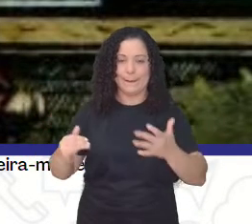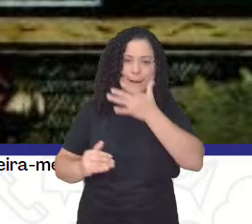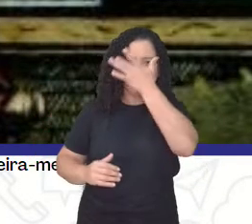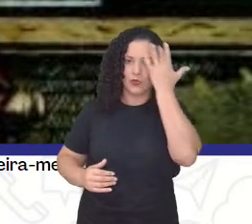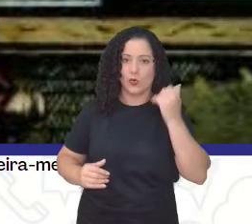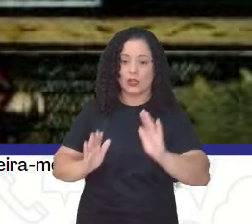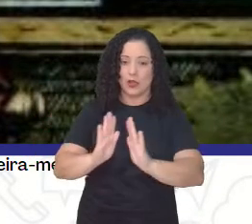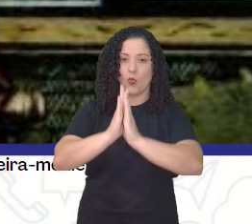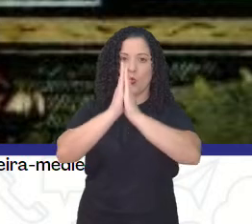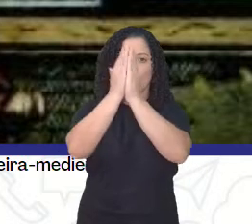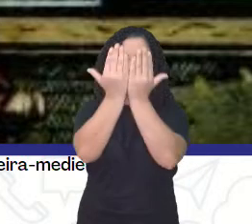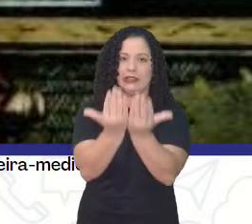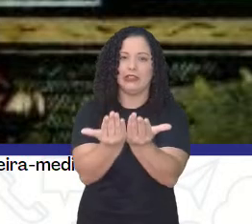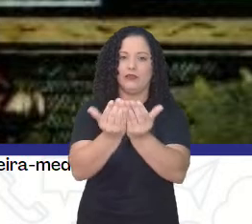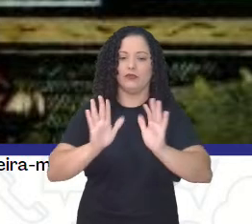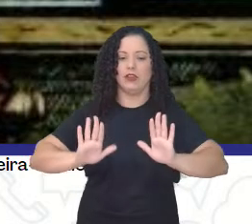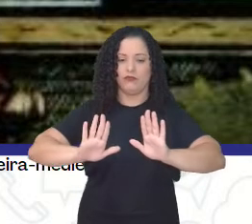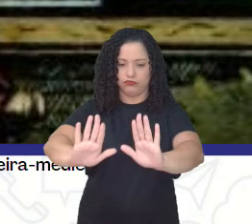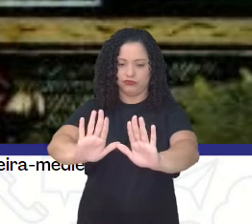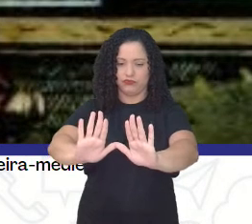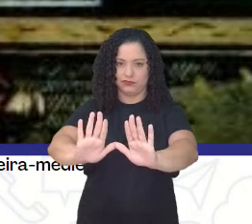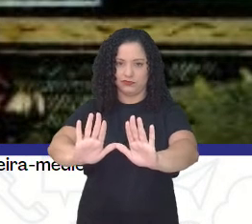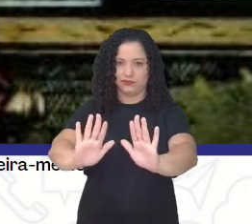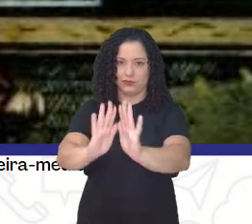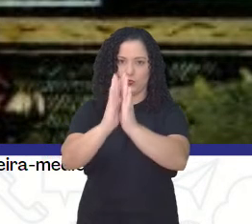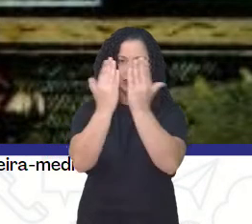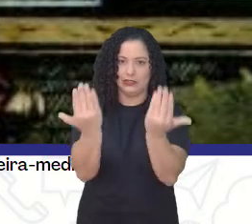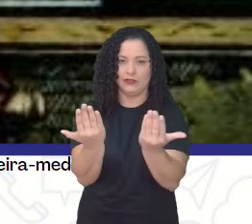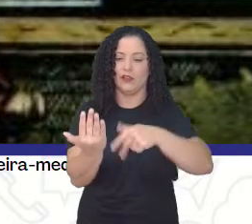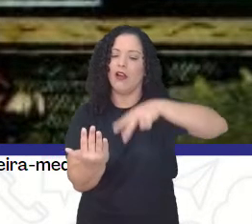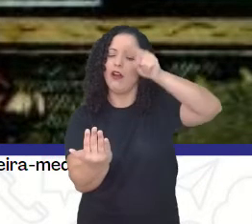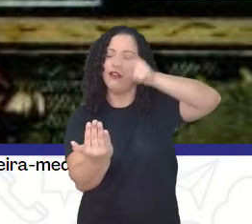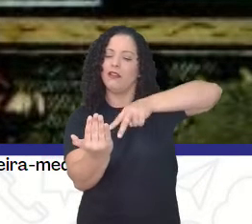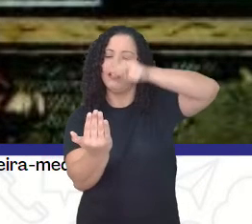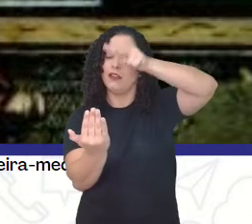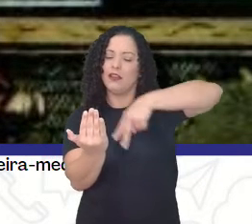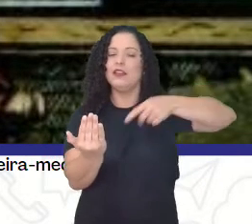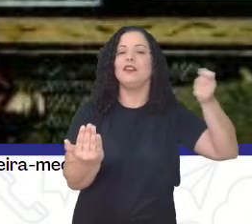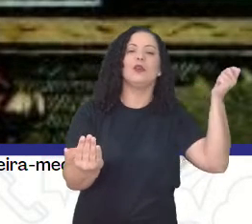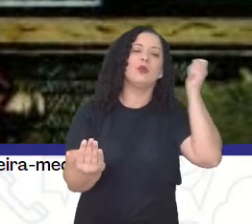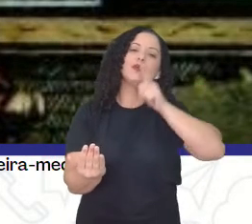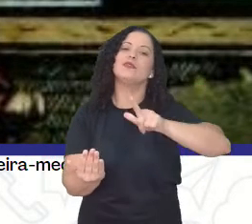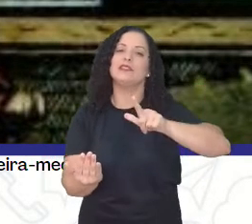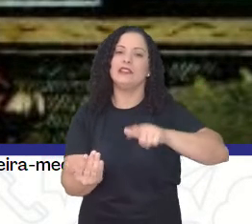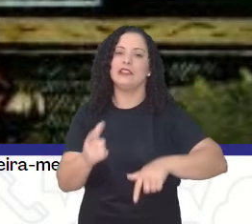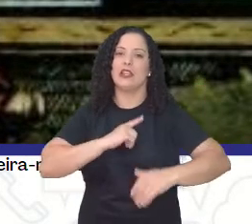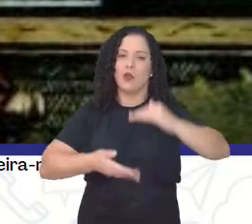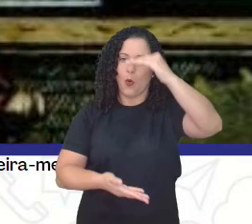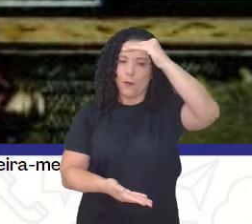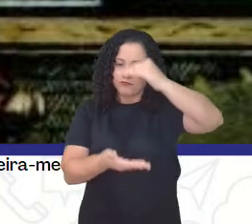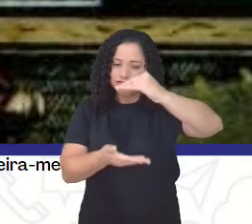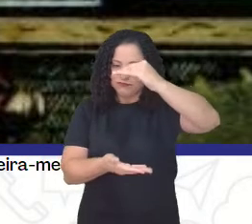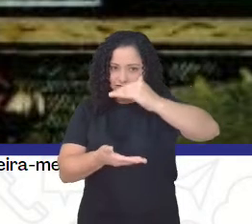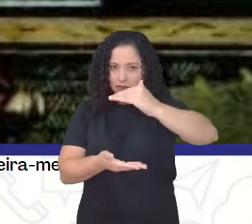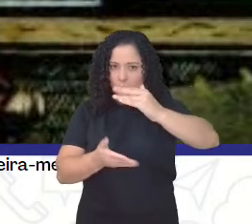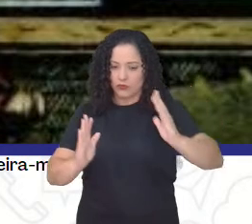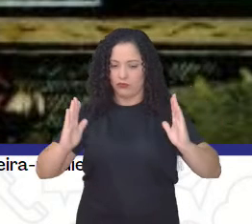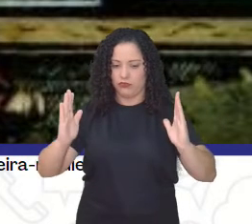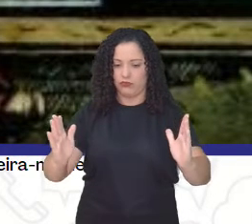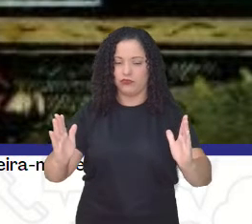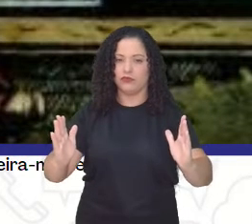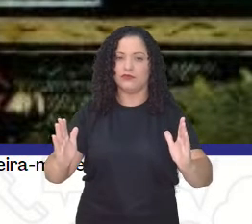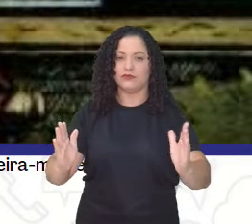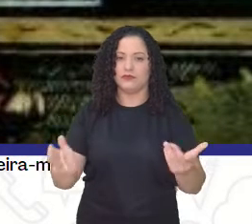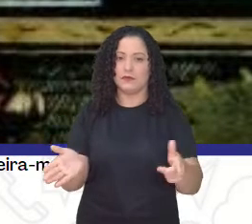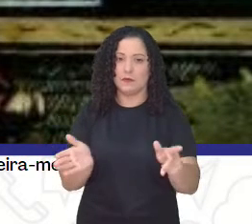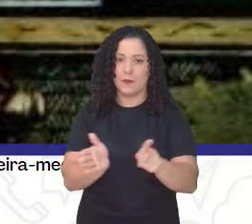bota o livro ali, aí abre para ajudar na leitura. Tem um menorzinho, né, um suporte